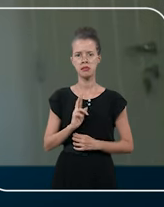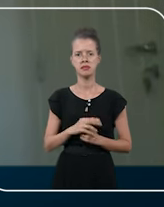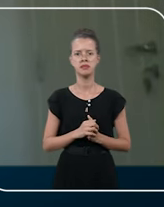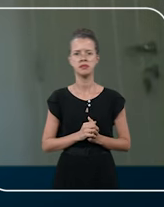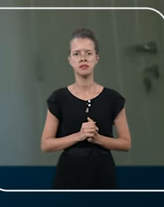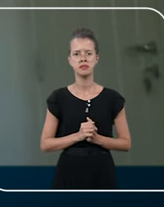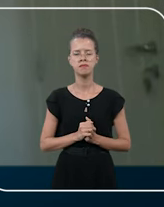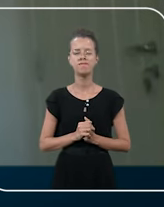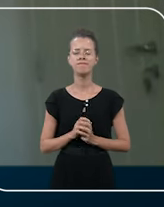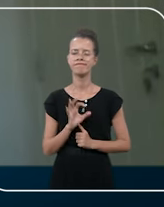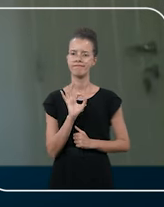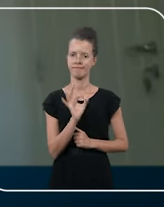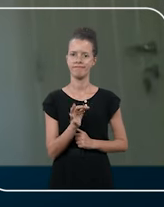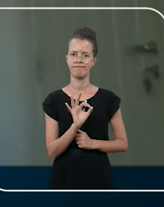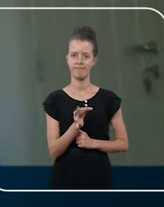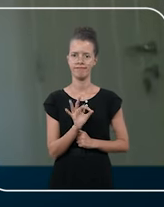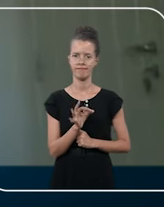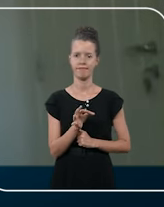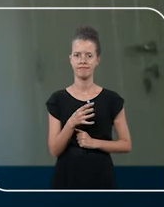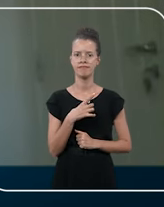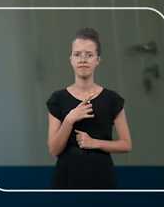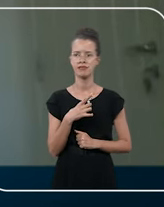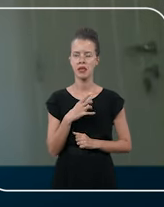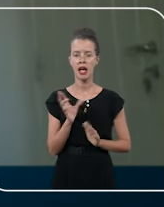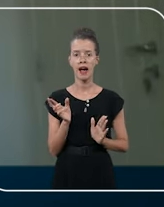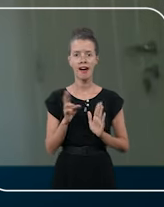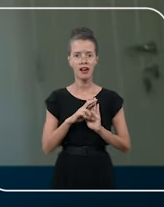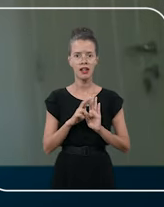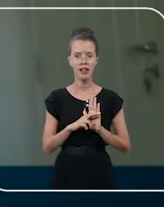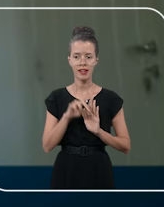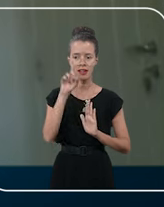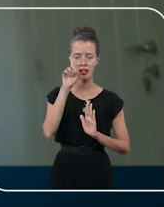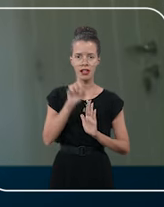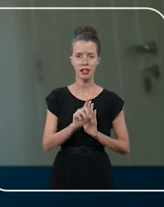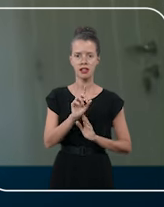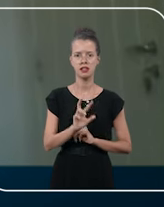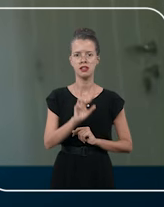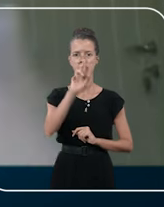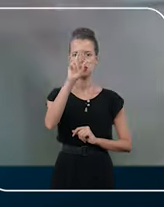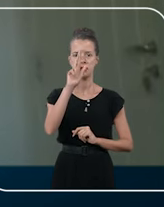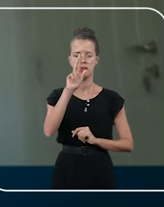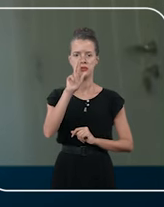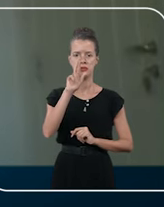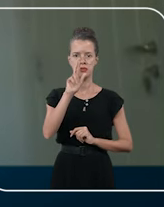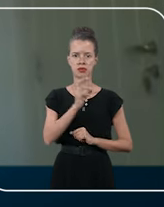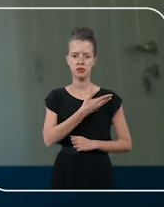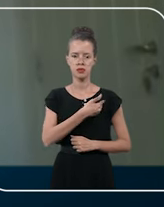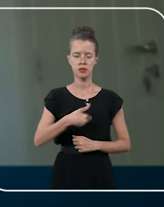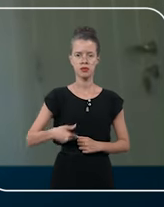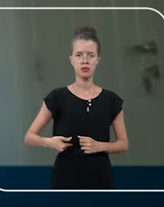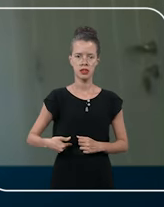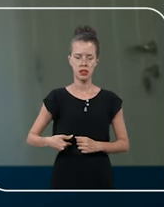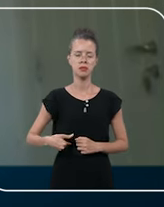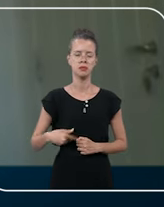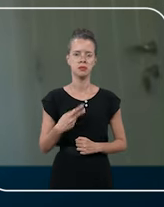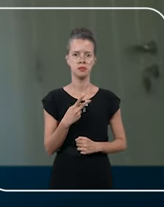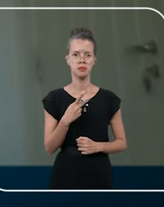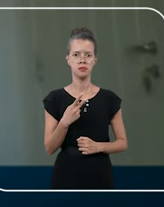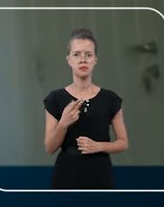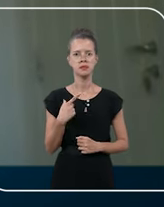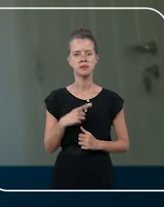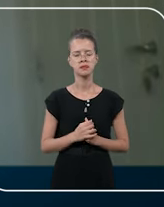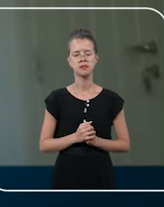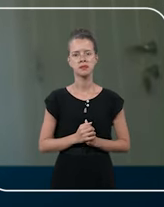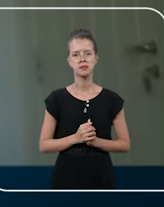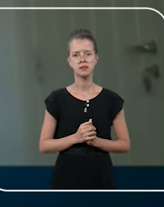Exatamente, né? Em regra, a responsabilidade do poder público, né, ou do Estado, ela